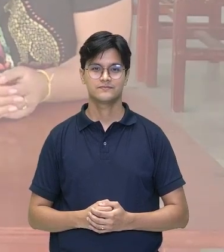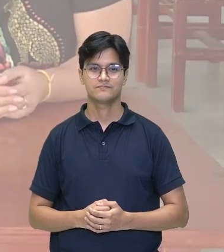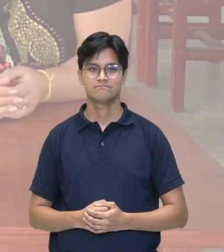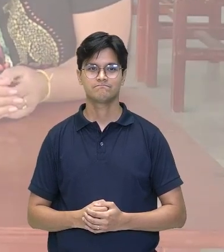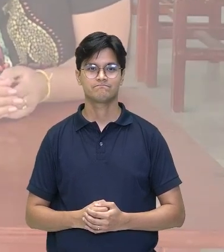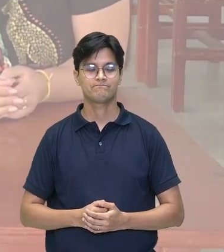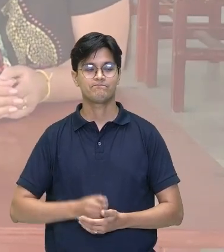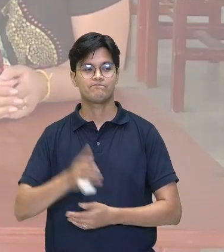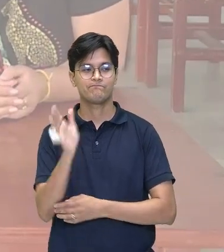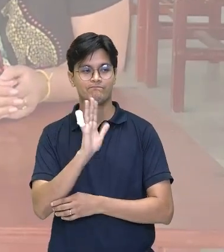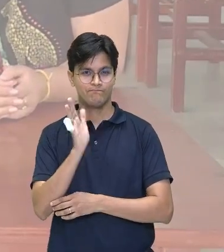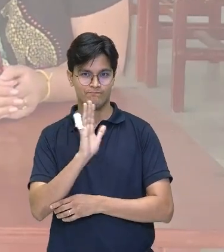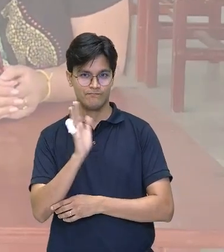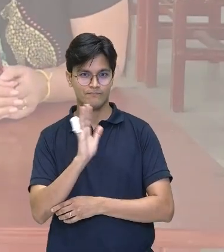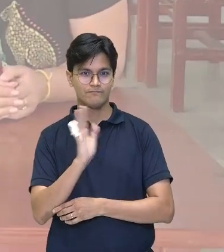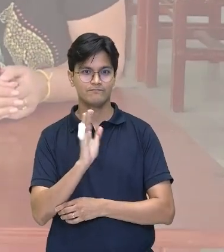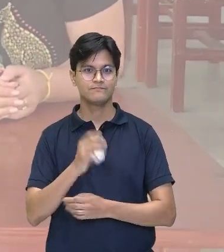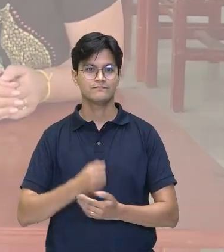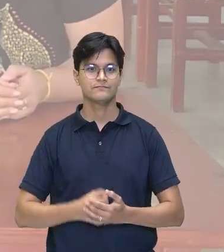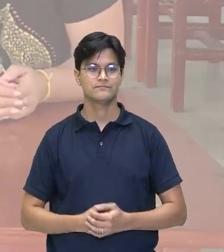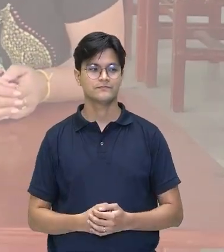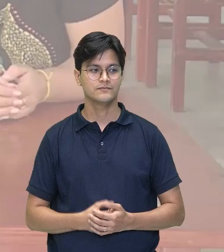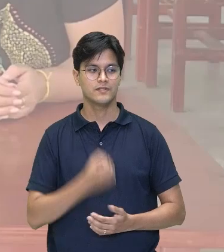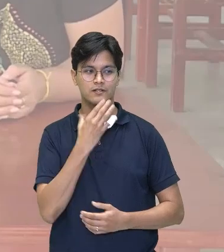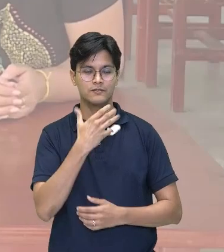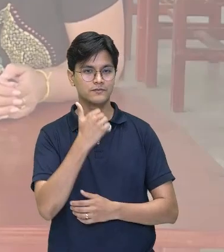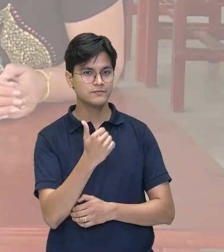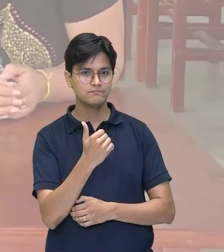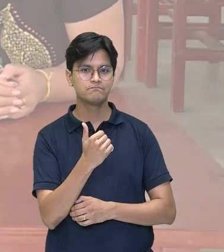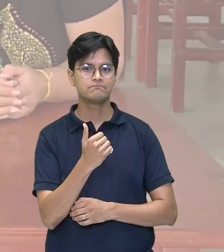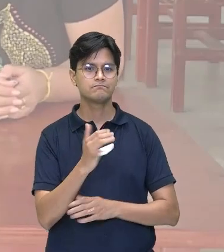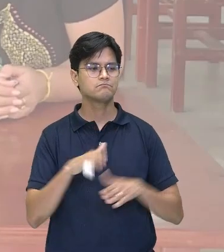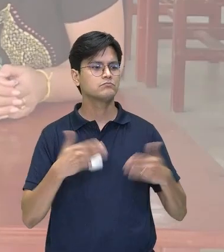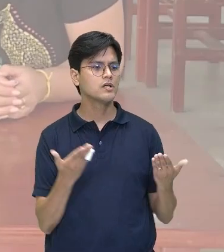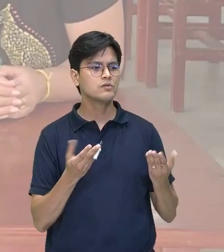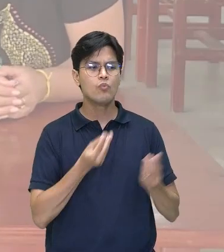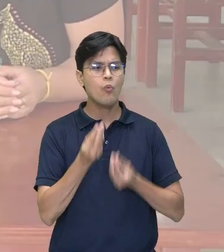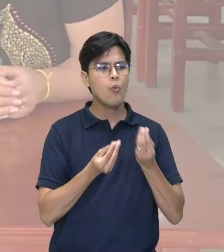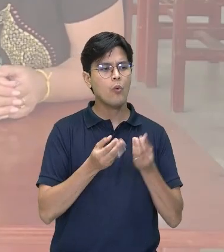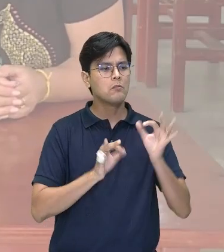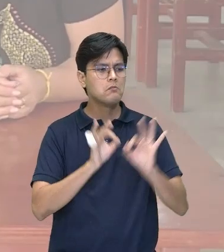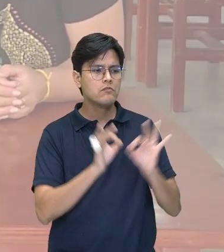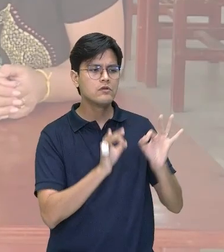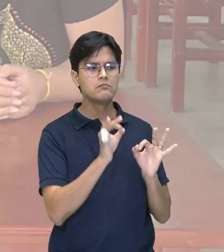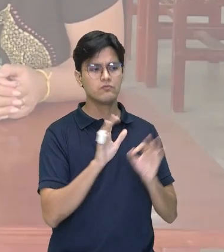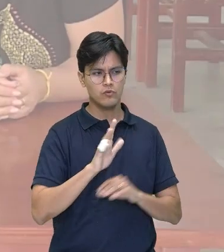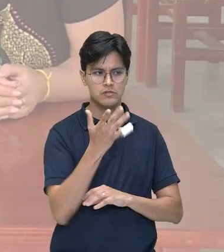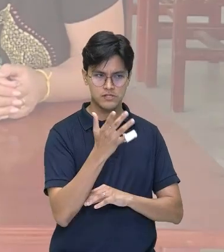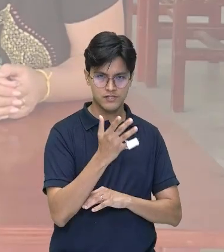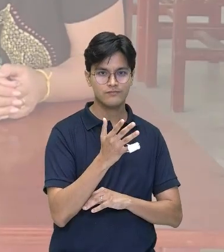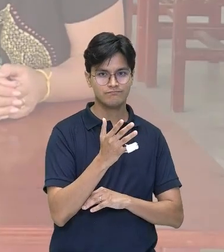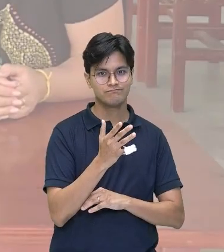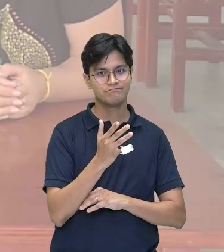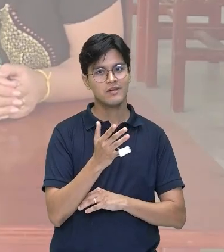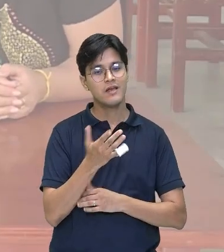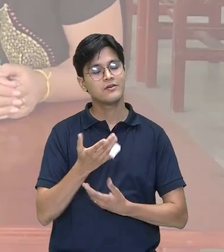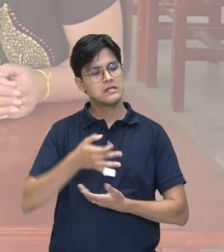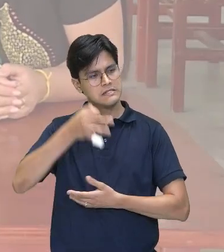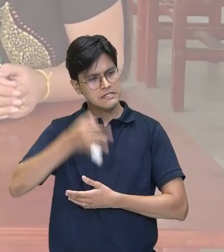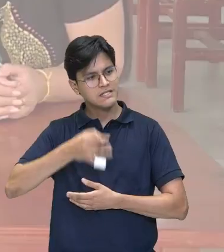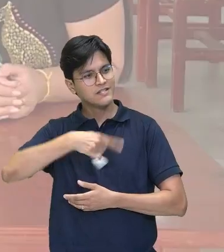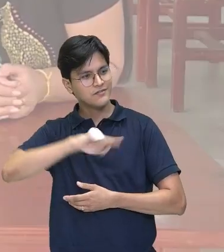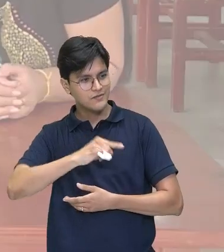Oi, gente. Tudo bem? E aí, como é que foi o planejamento? Certamente realizaram calmamente e alegremente,